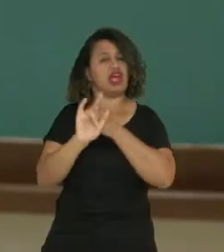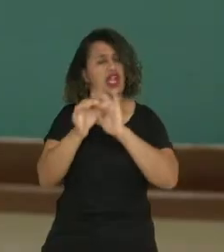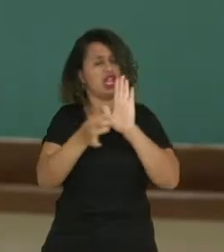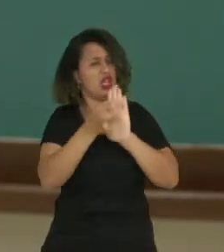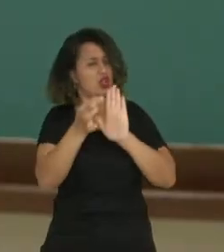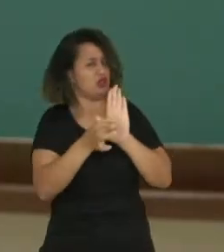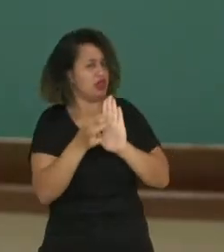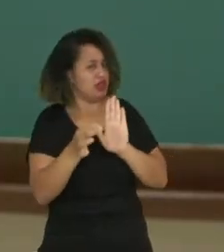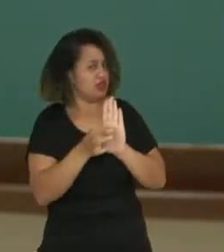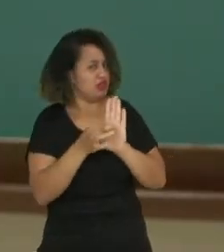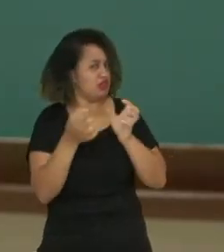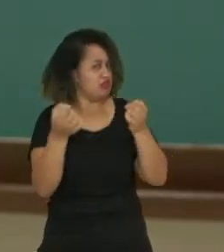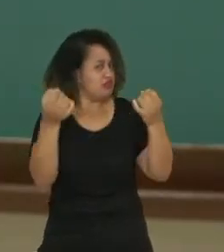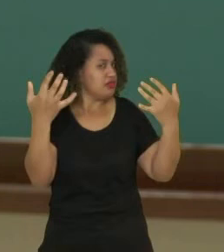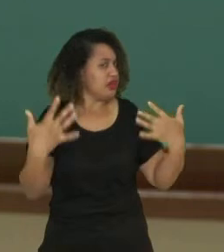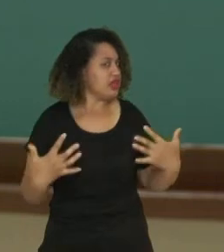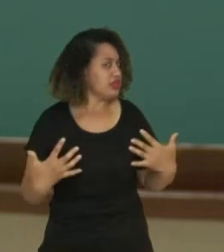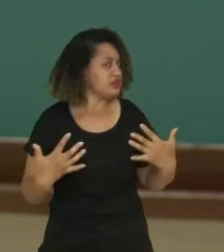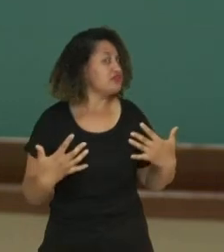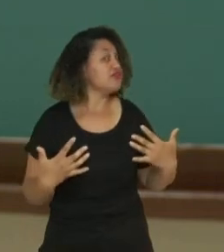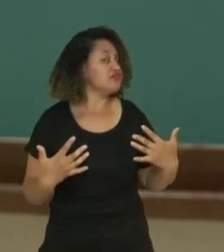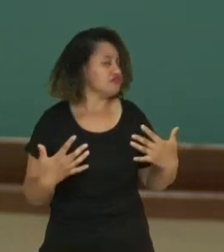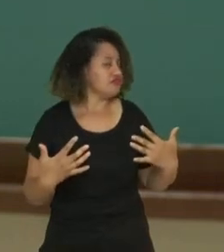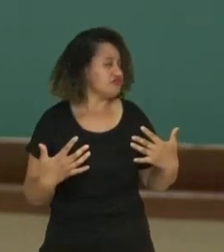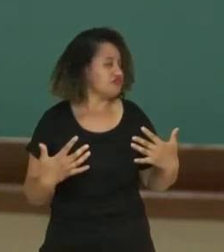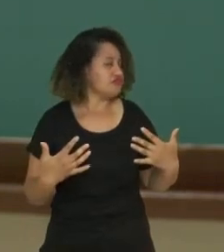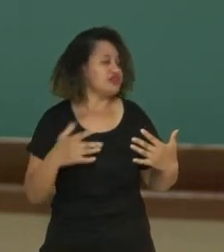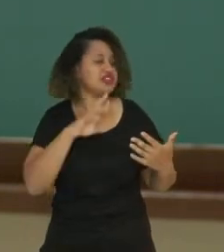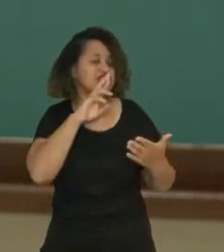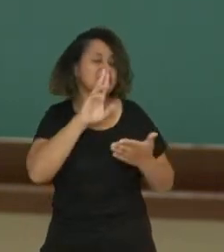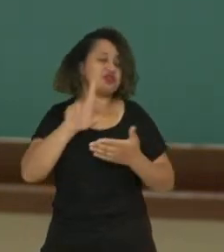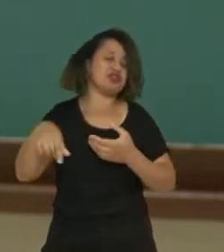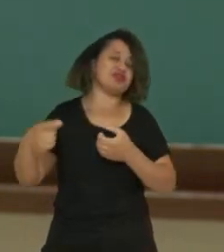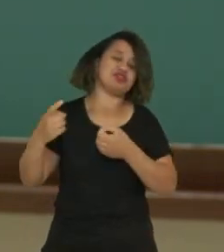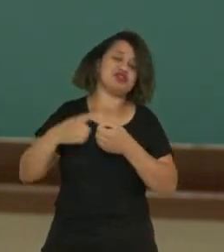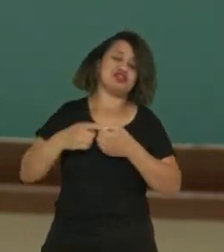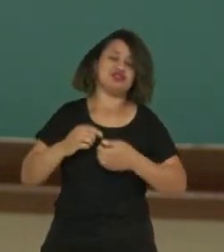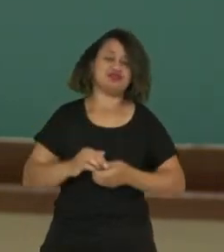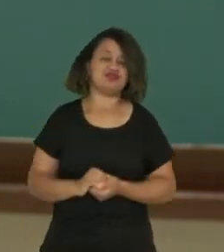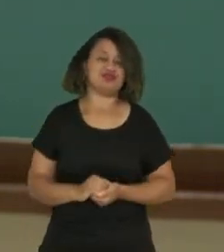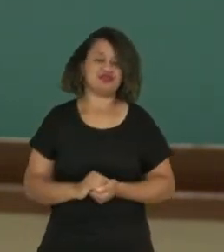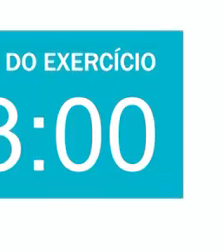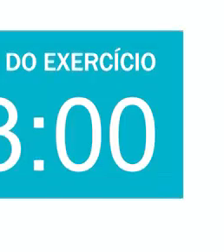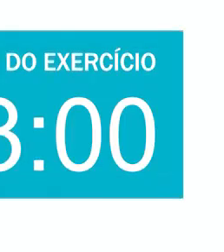argumentativa? Explique. Faz